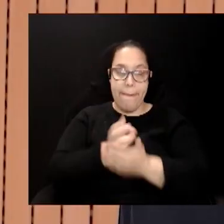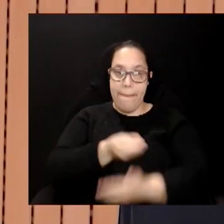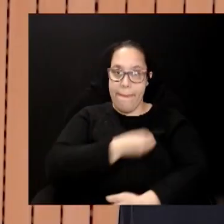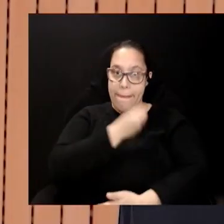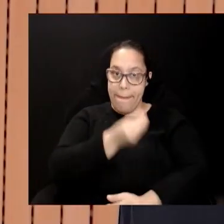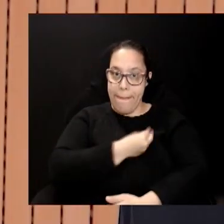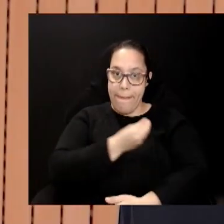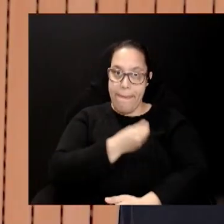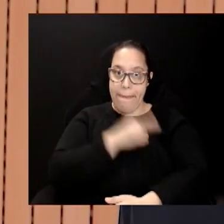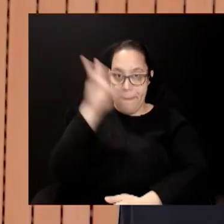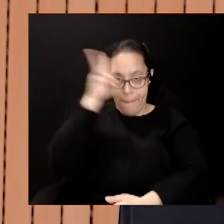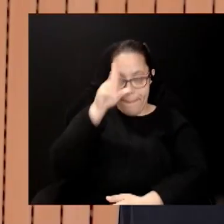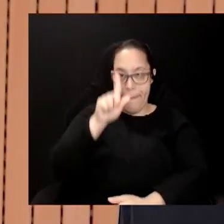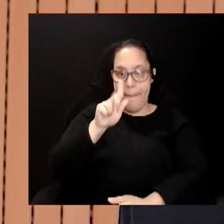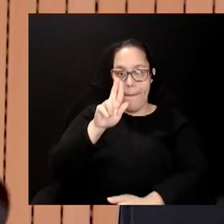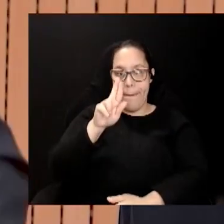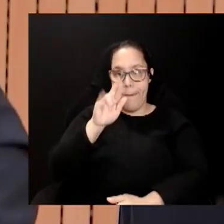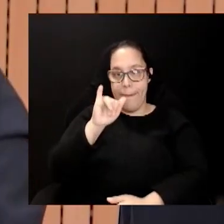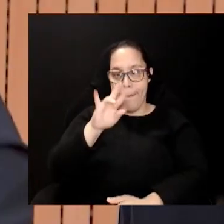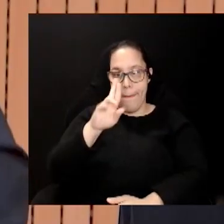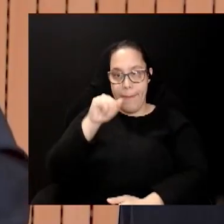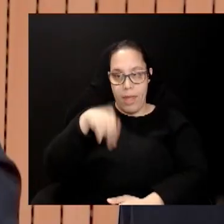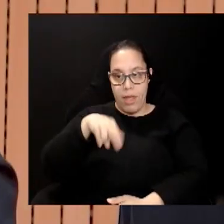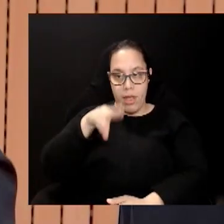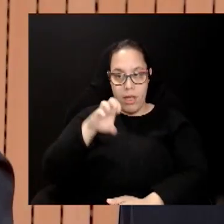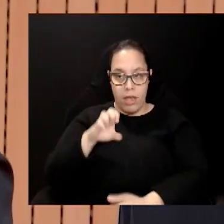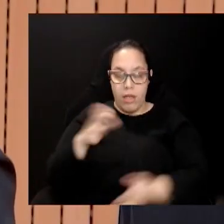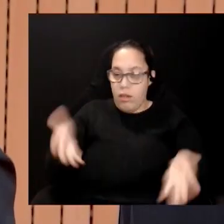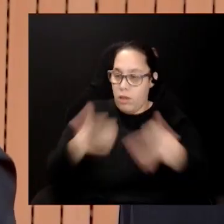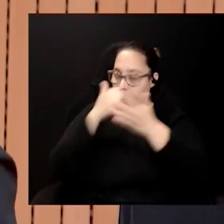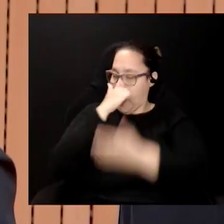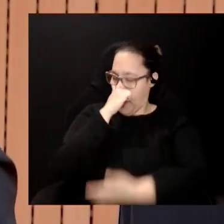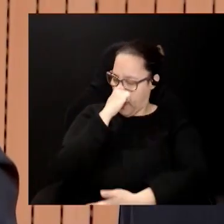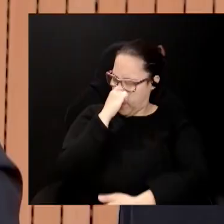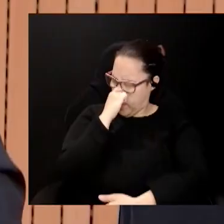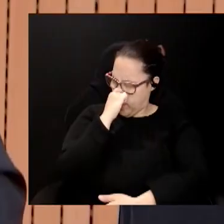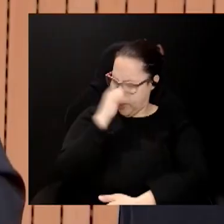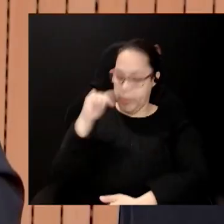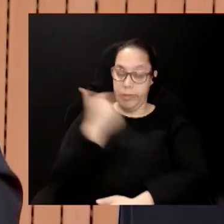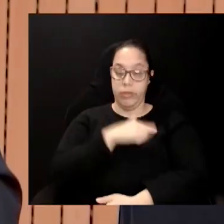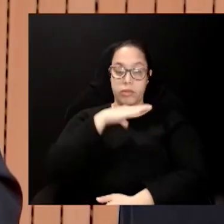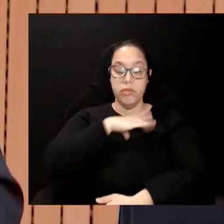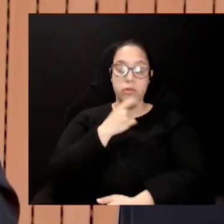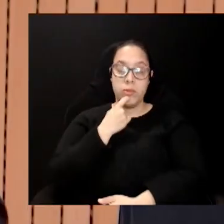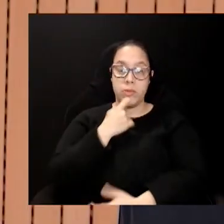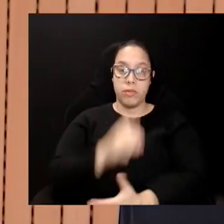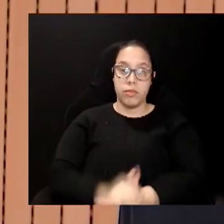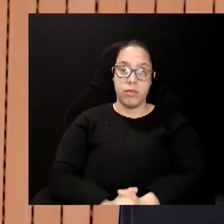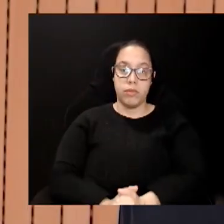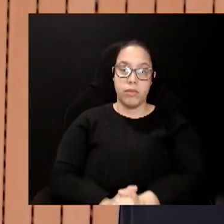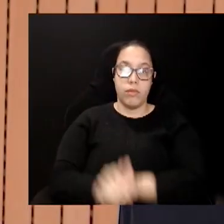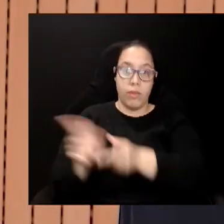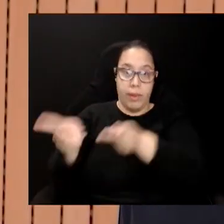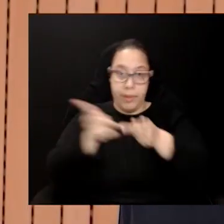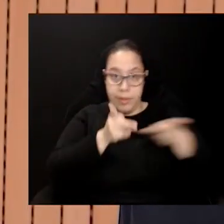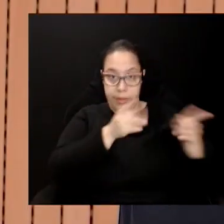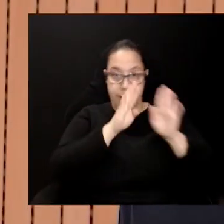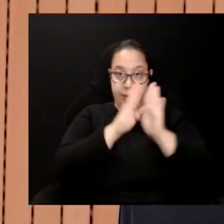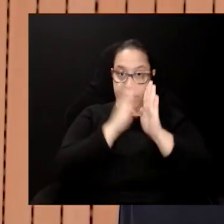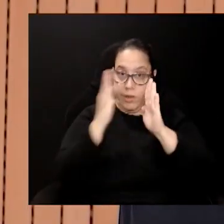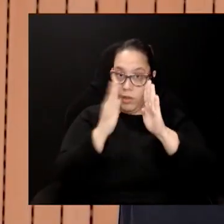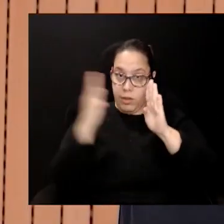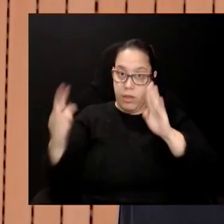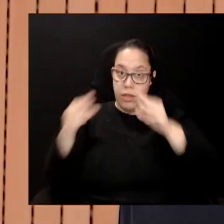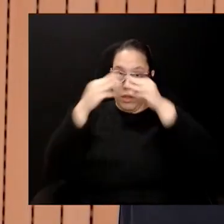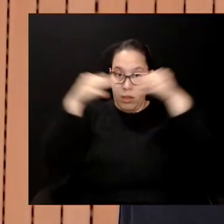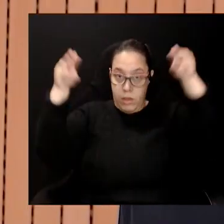Almeida e também motivar ainda as pessoas no nosso município a visitar as nossas bibliotecas, os nossos museus municipais,